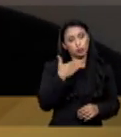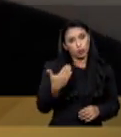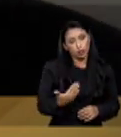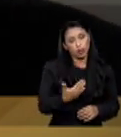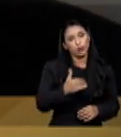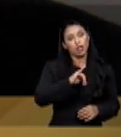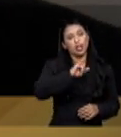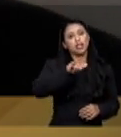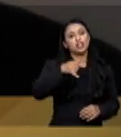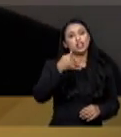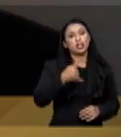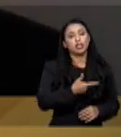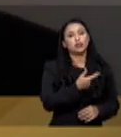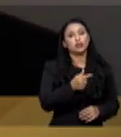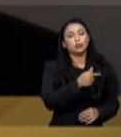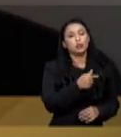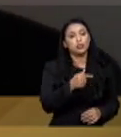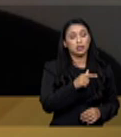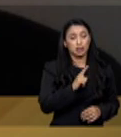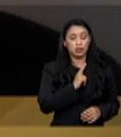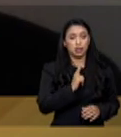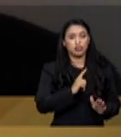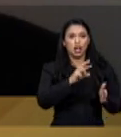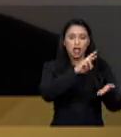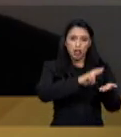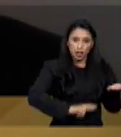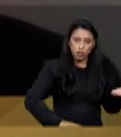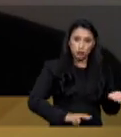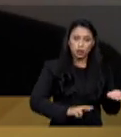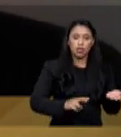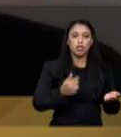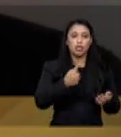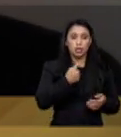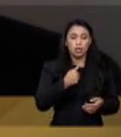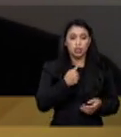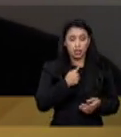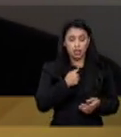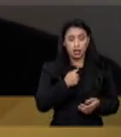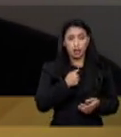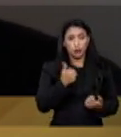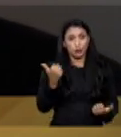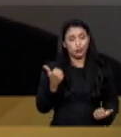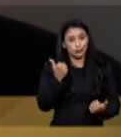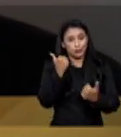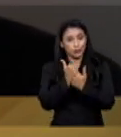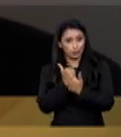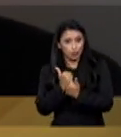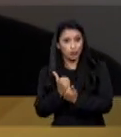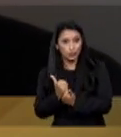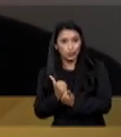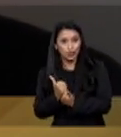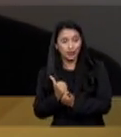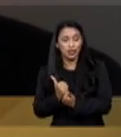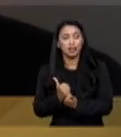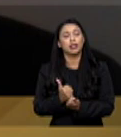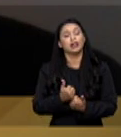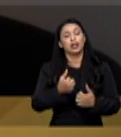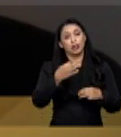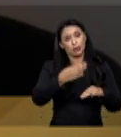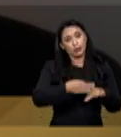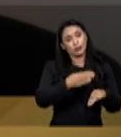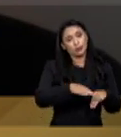de 2017, relatoria que passei a exercer em decorrência da sucessão à